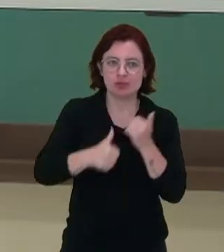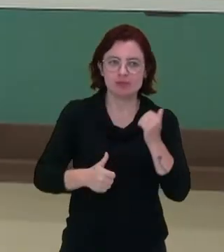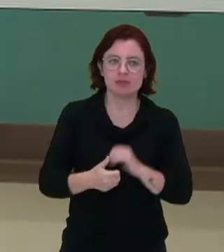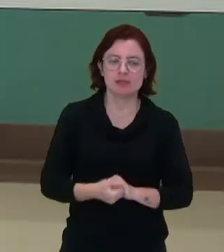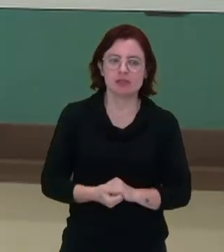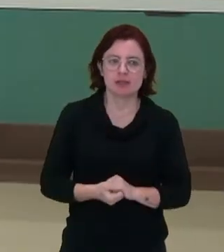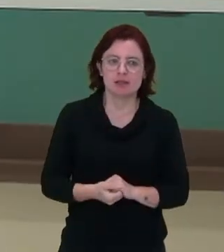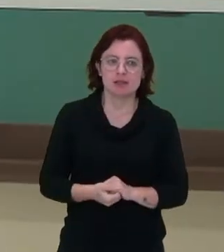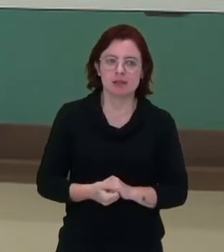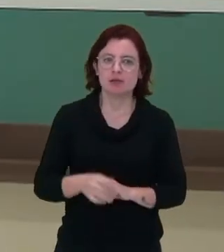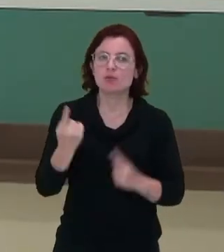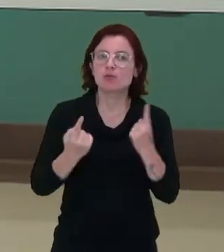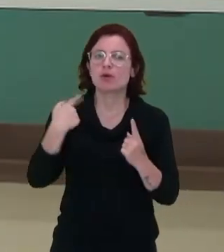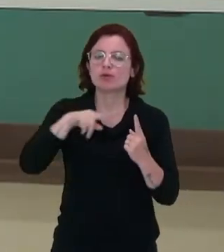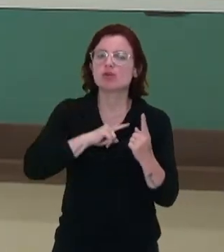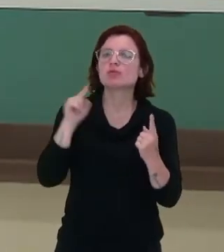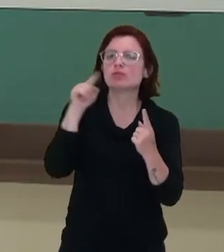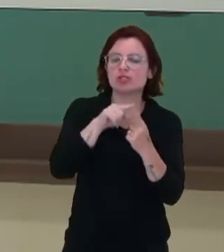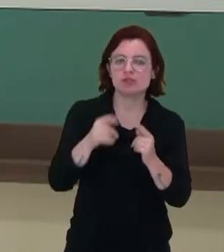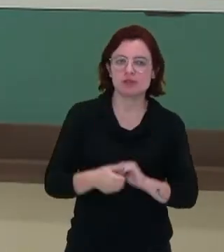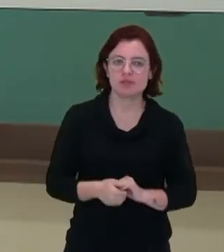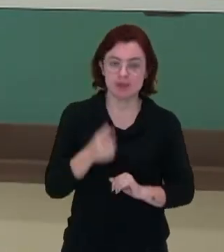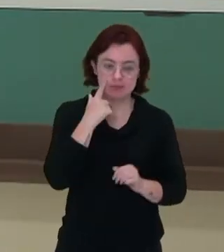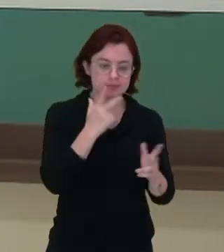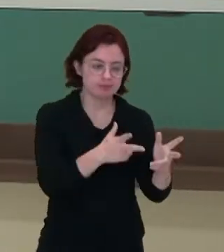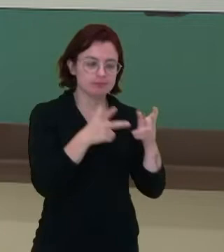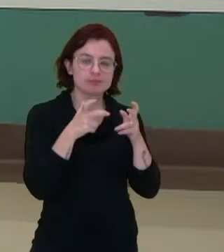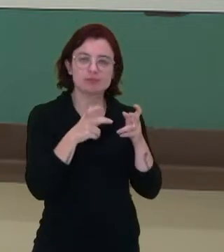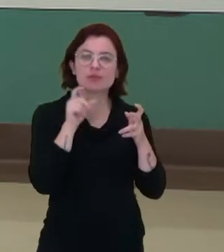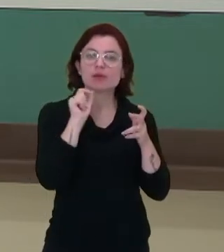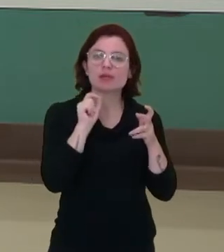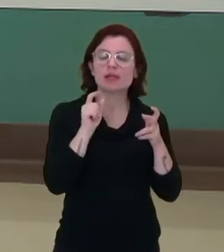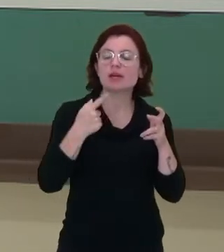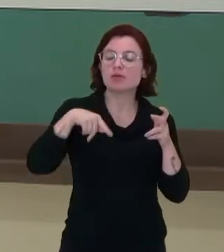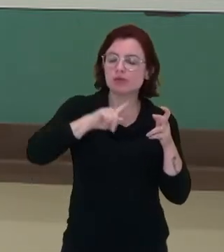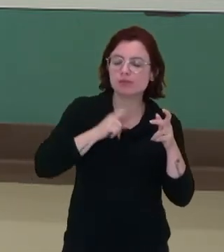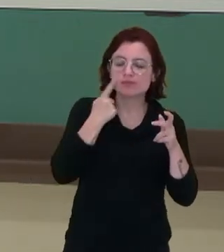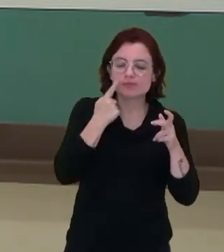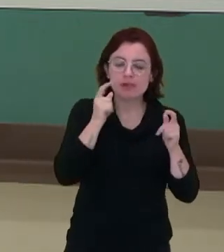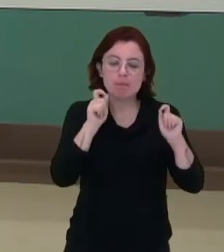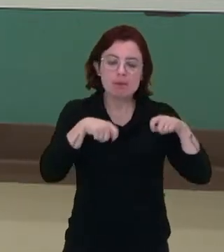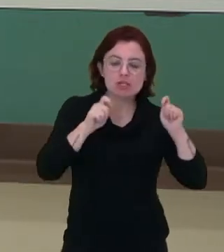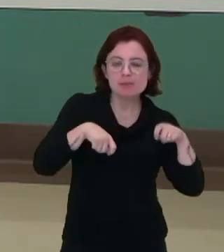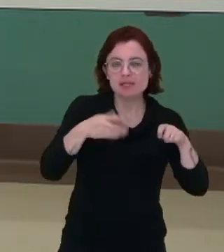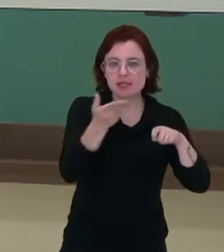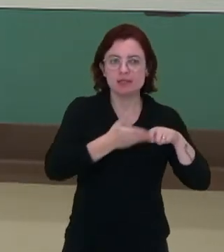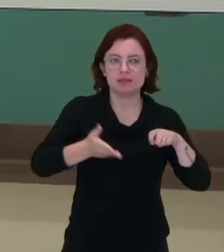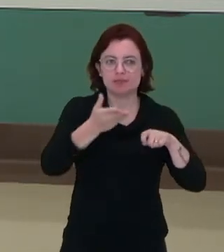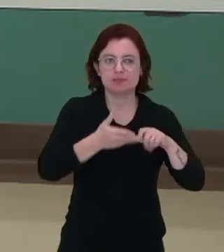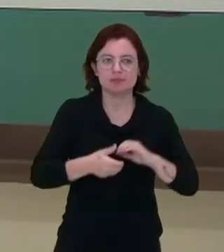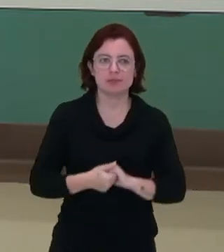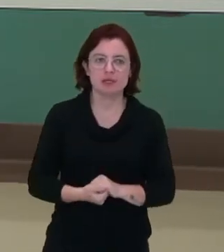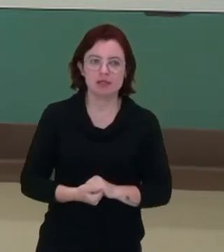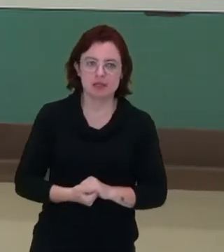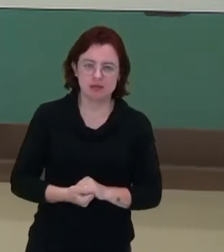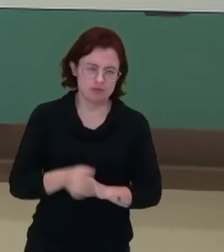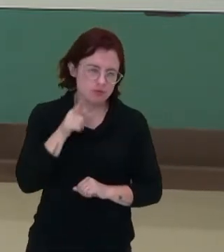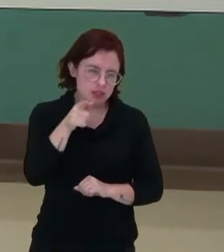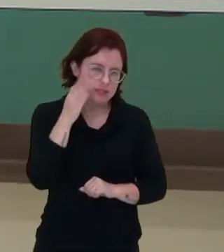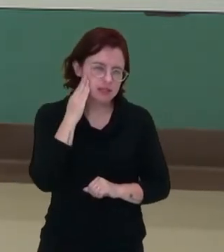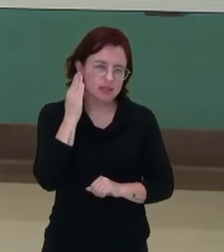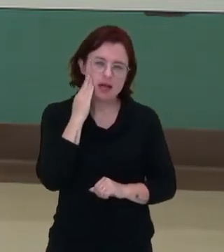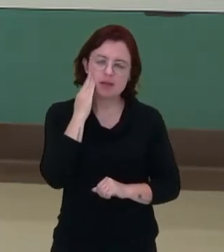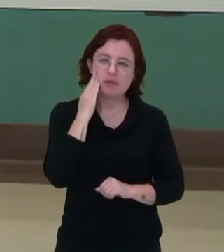nosso objetivo hoje é identificar essas possibilidades do jogo de xadrez. Você sabe